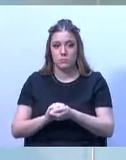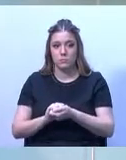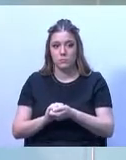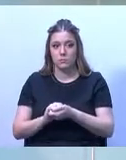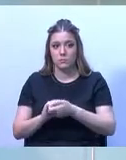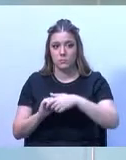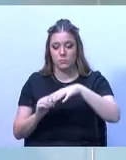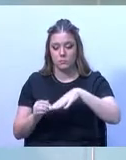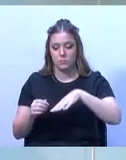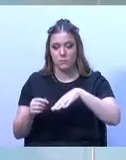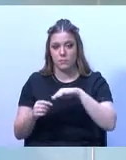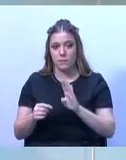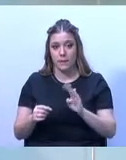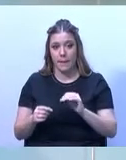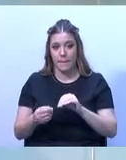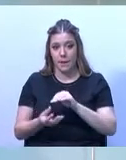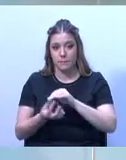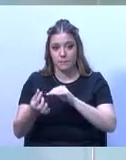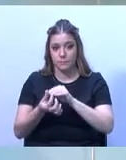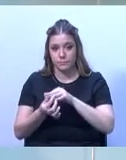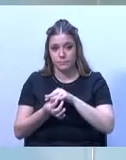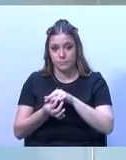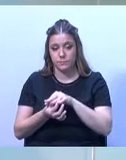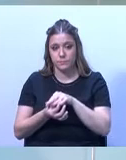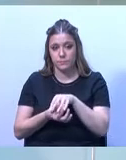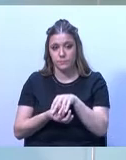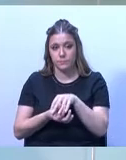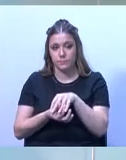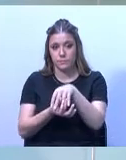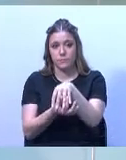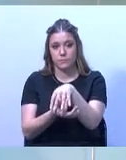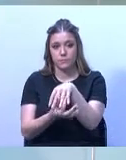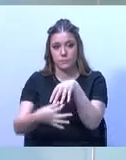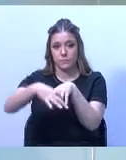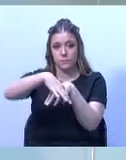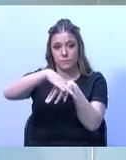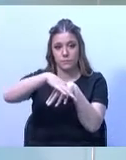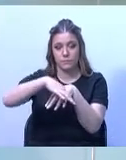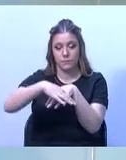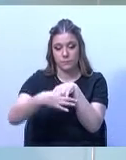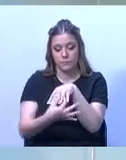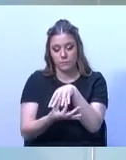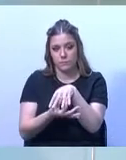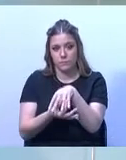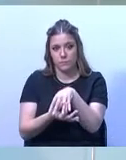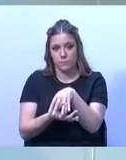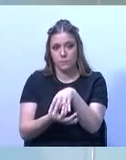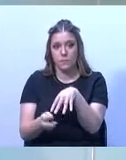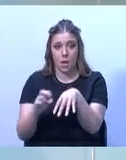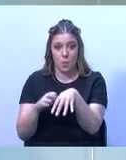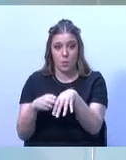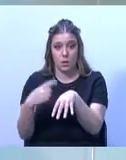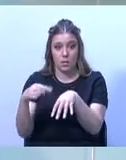entre interdigital, está a ver aqui pela minha mão, coloca-se interdigital entre os dedos, que a Dona Fátima tem um